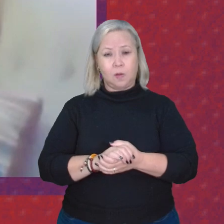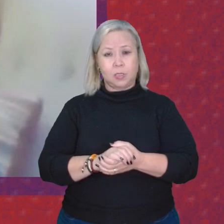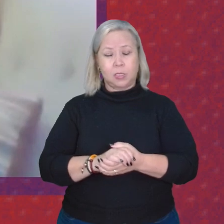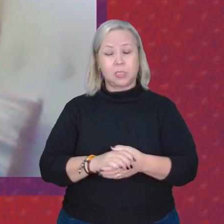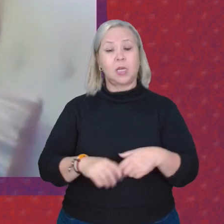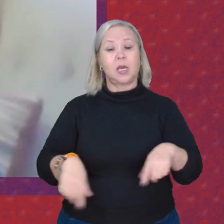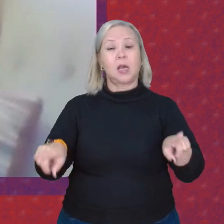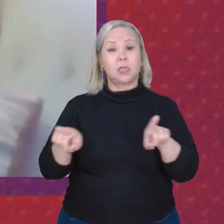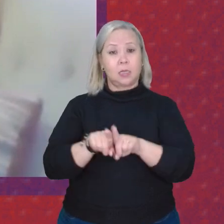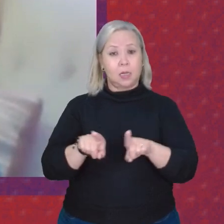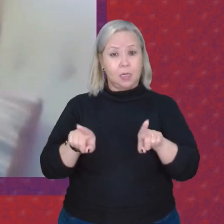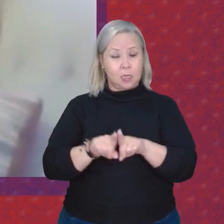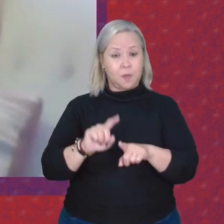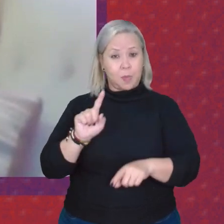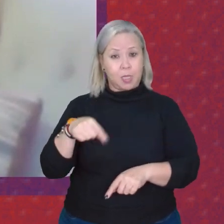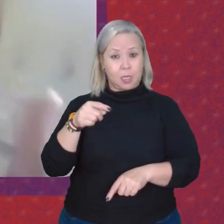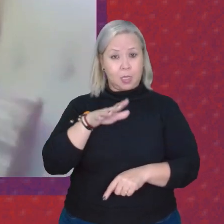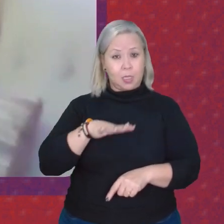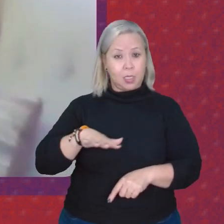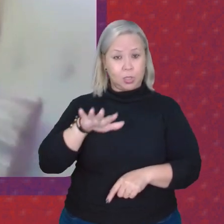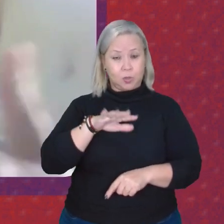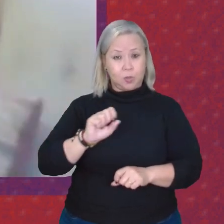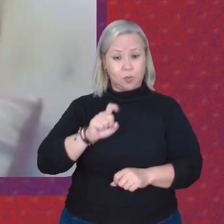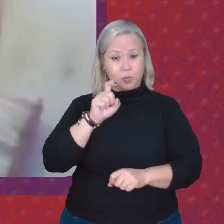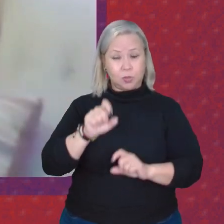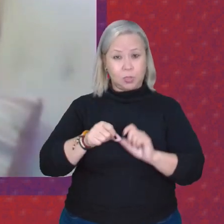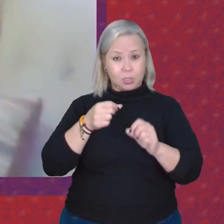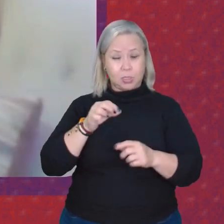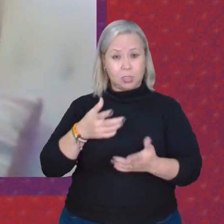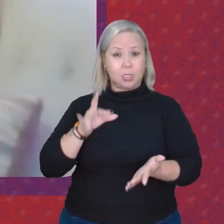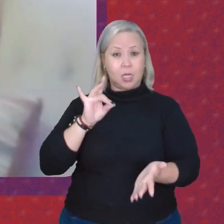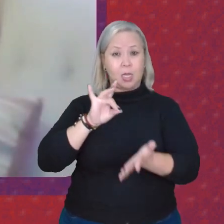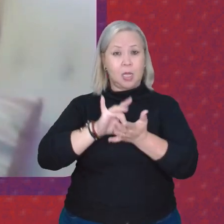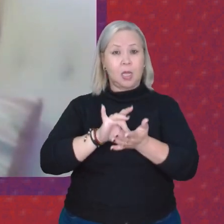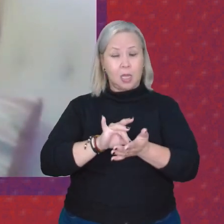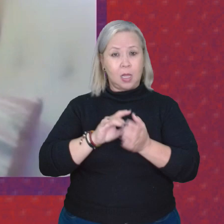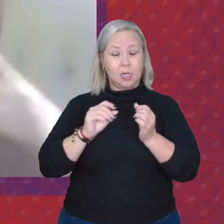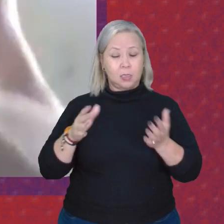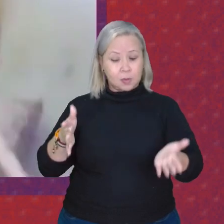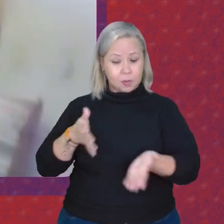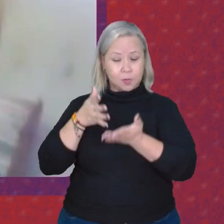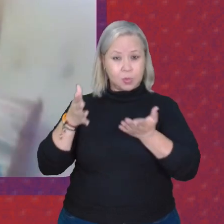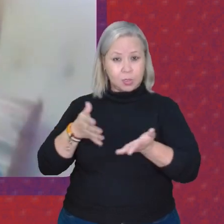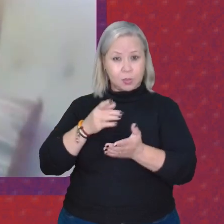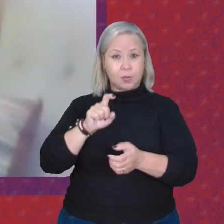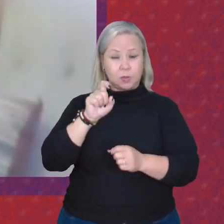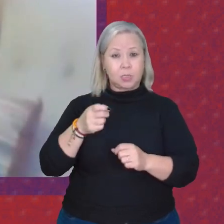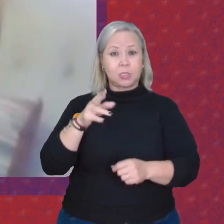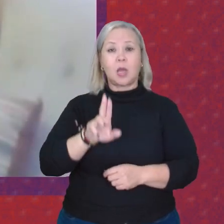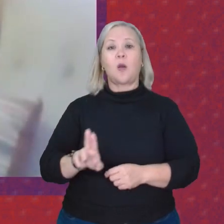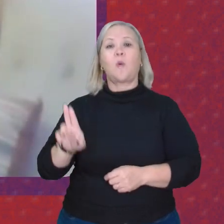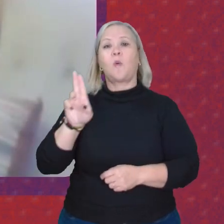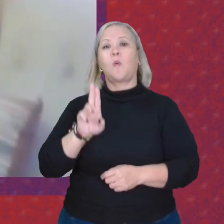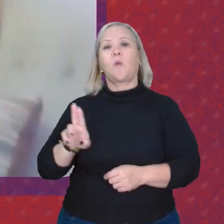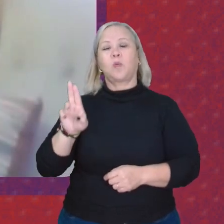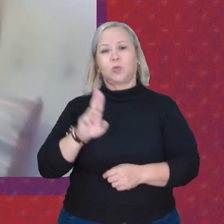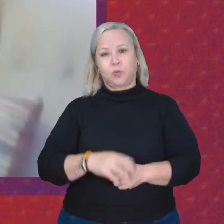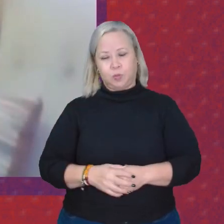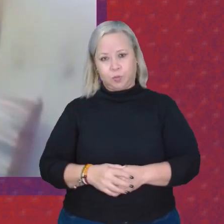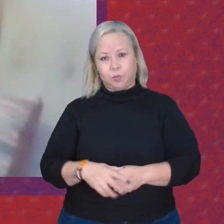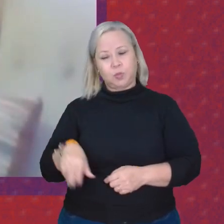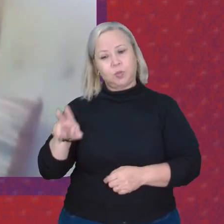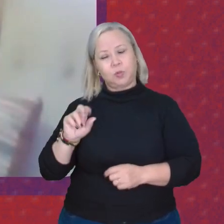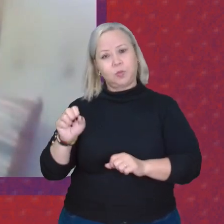inclusive, além de tudo, além de ser uma fonte de realização e de inspiração, de ser útil para